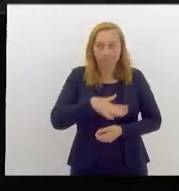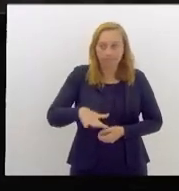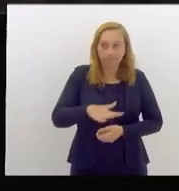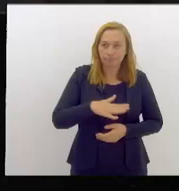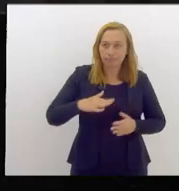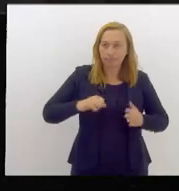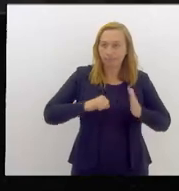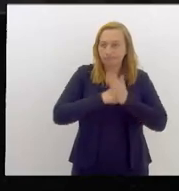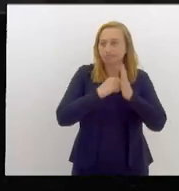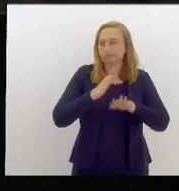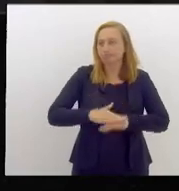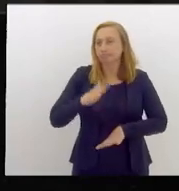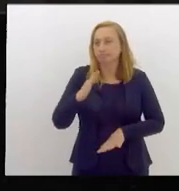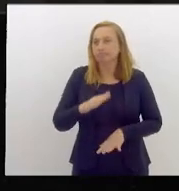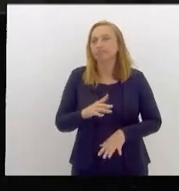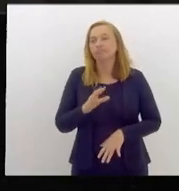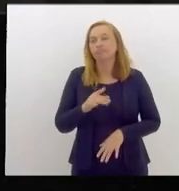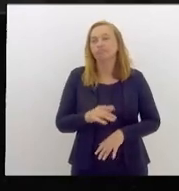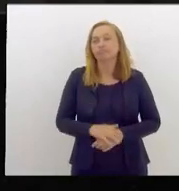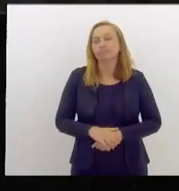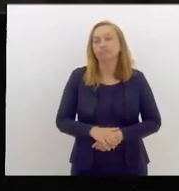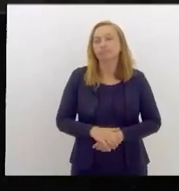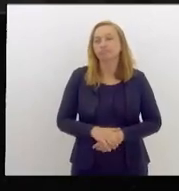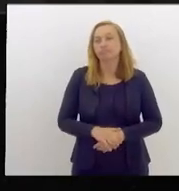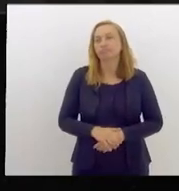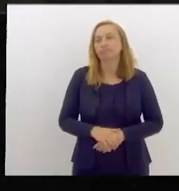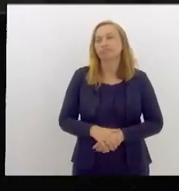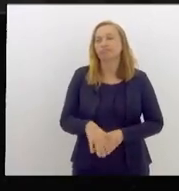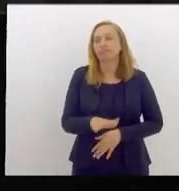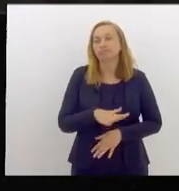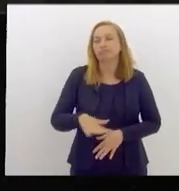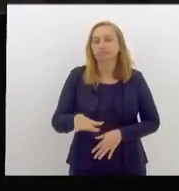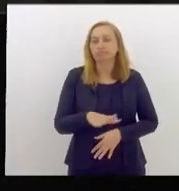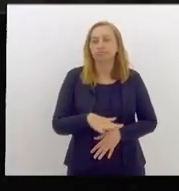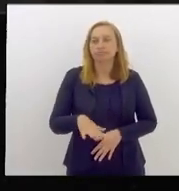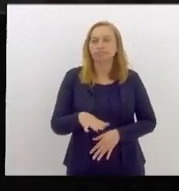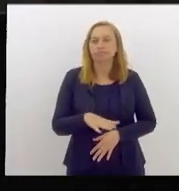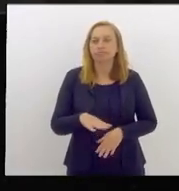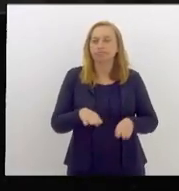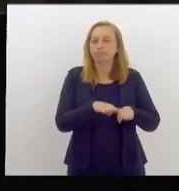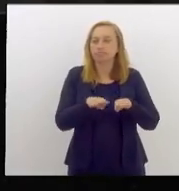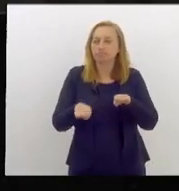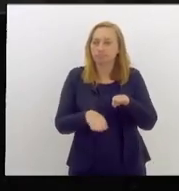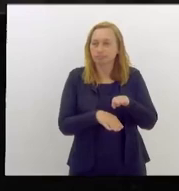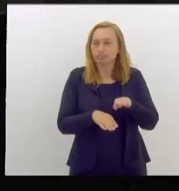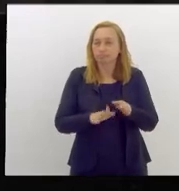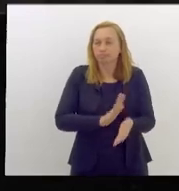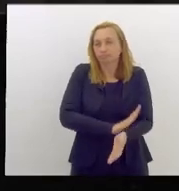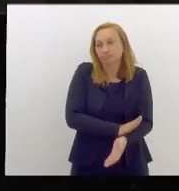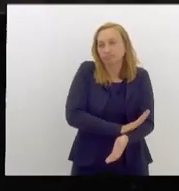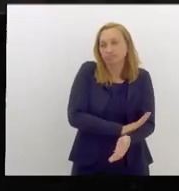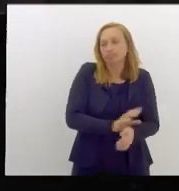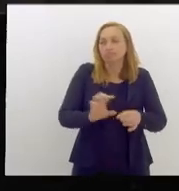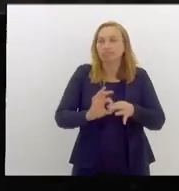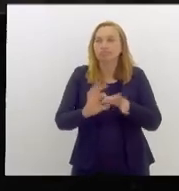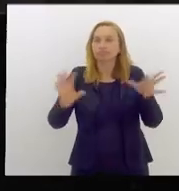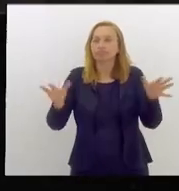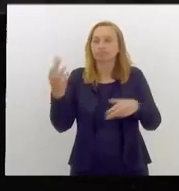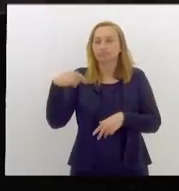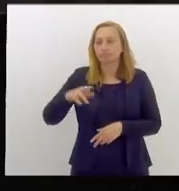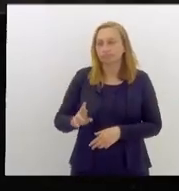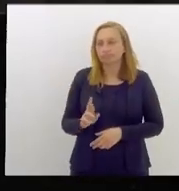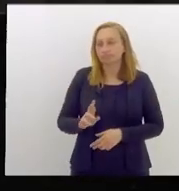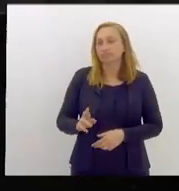mais impactadas foram Sem dúvida nenhuma as áreas de promoção da Igualdade racial e da liberdade religiosa